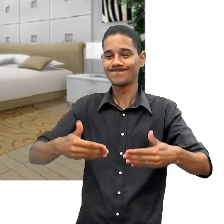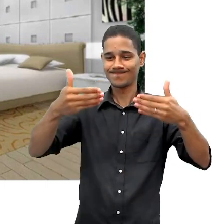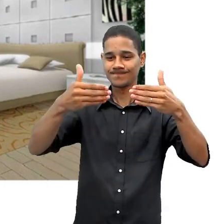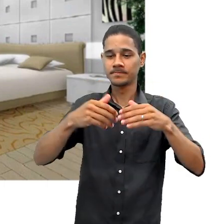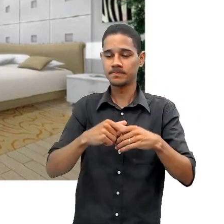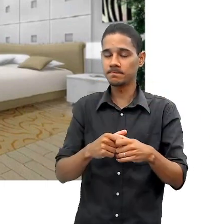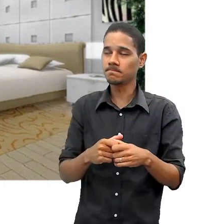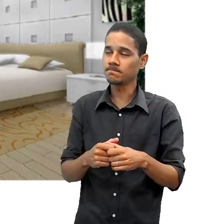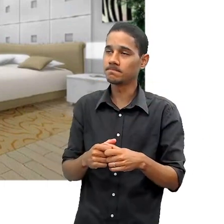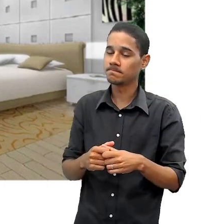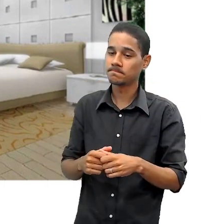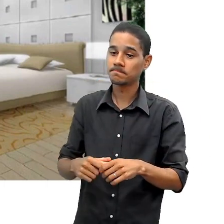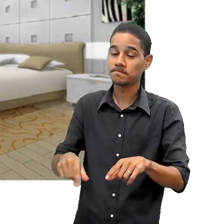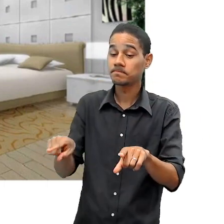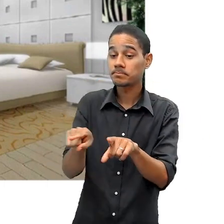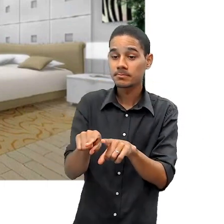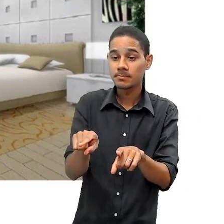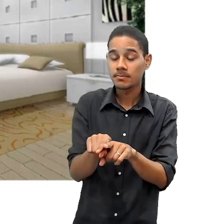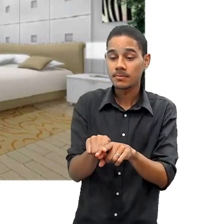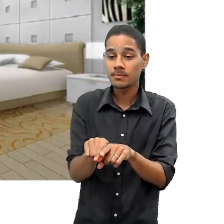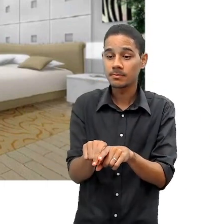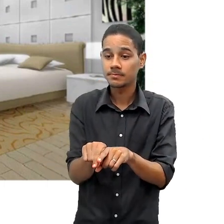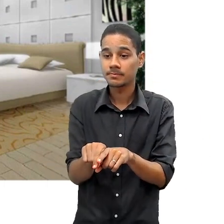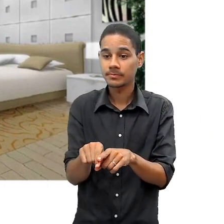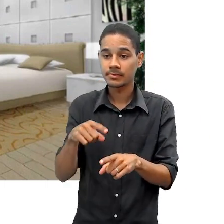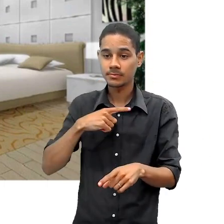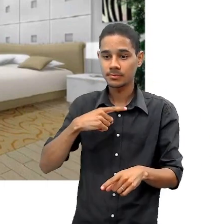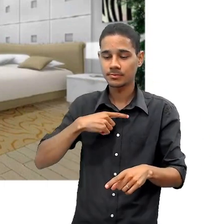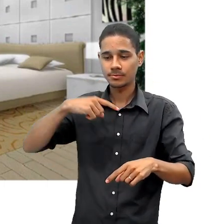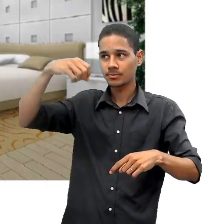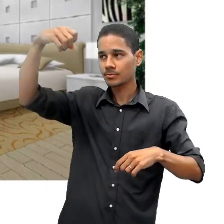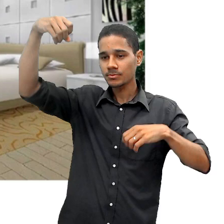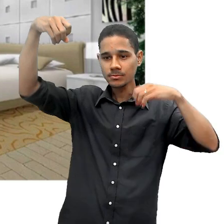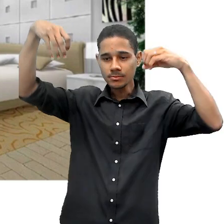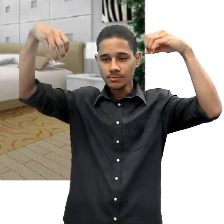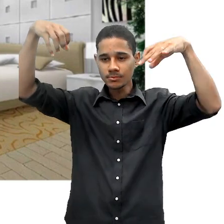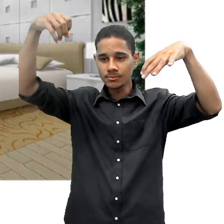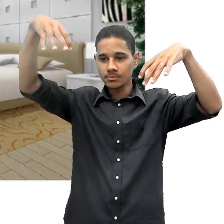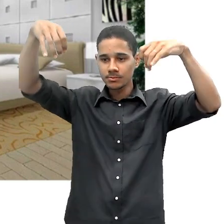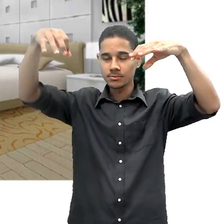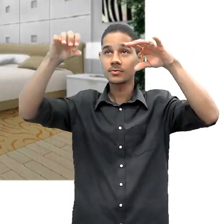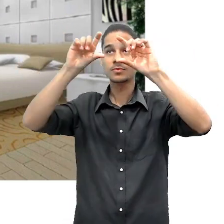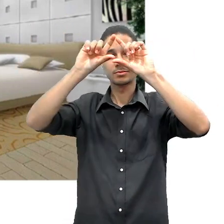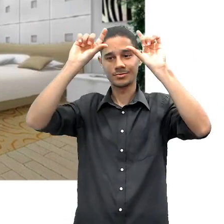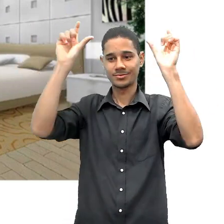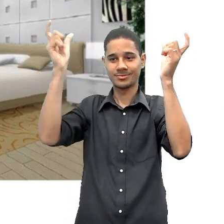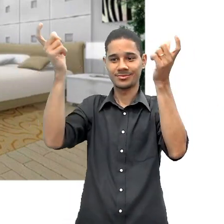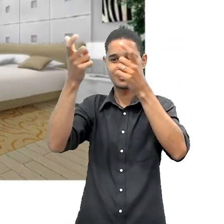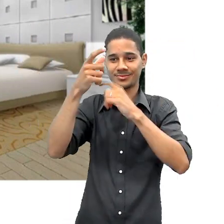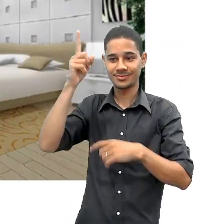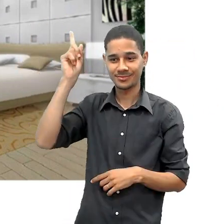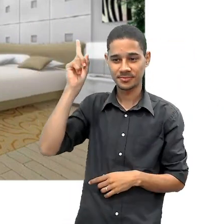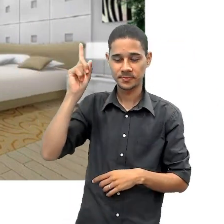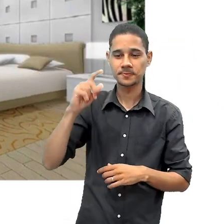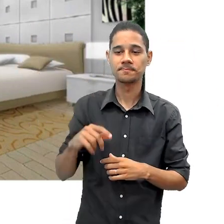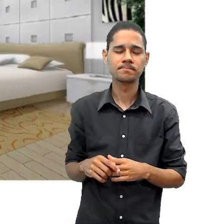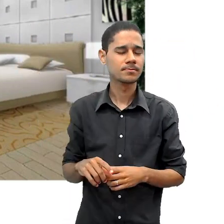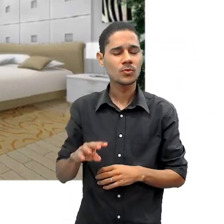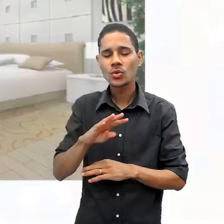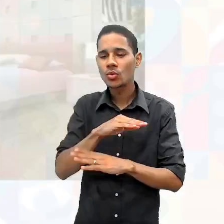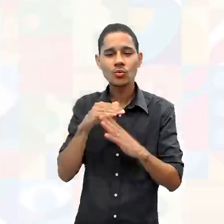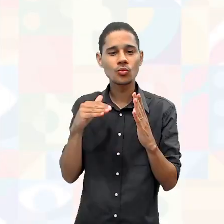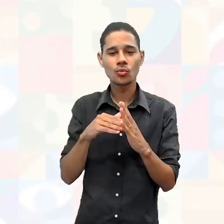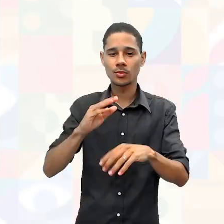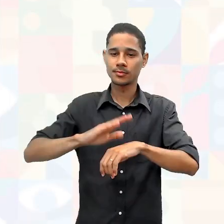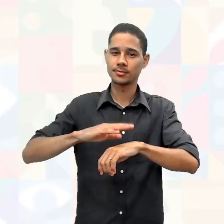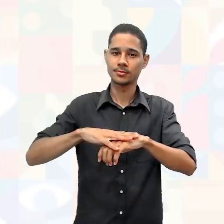com a definição de um projeto de iluminação baseado no gesso, né? Tudo isso vai